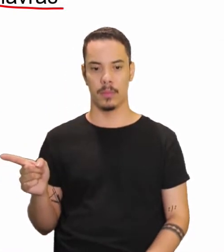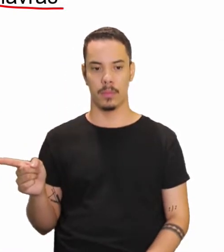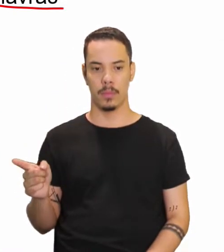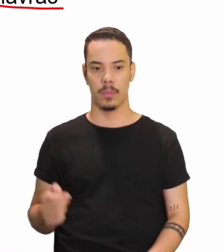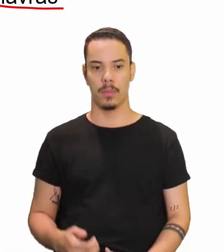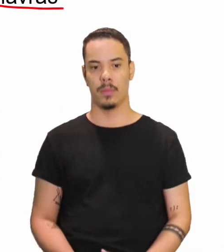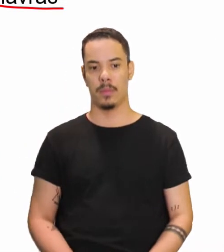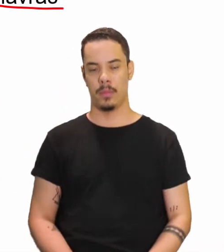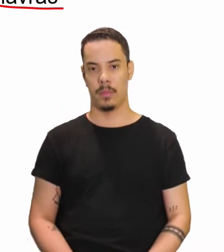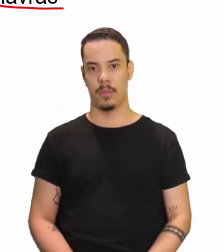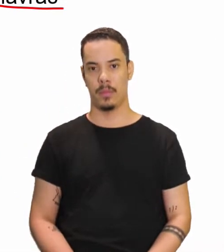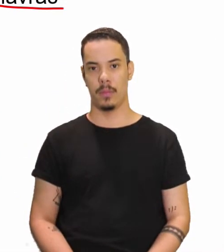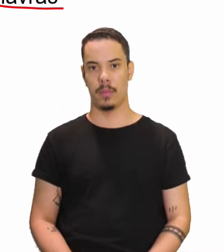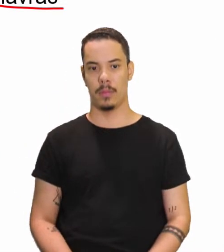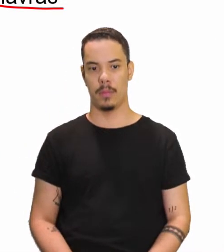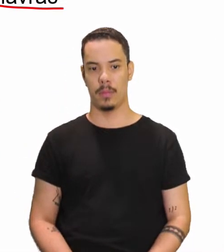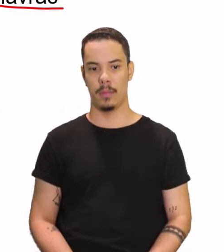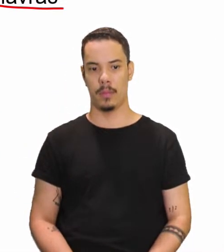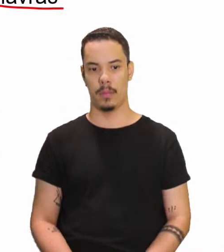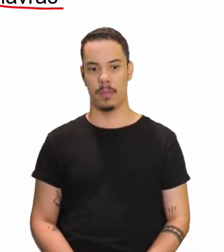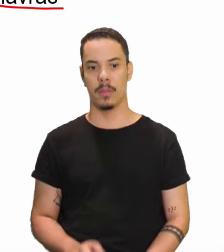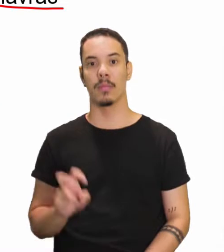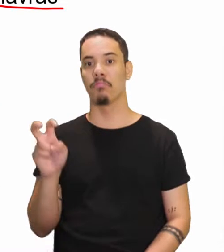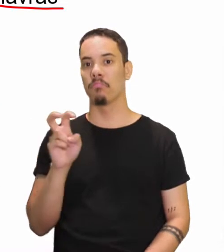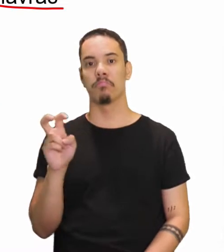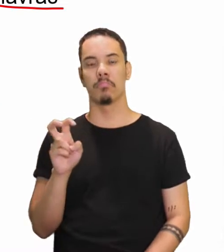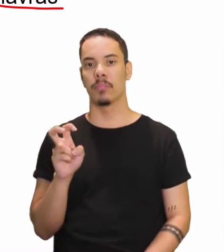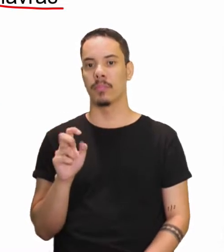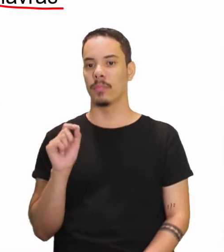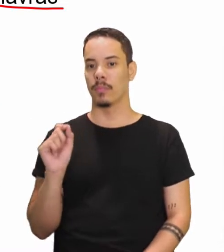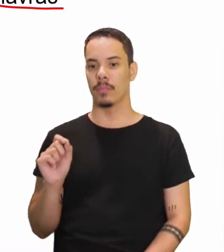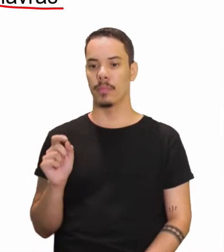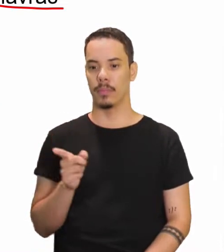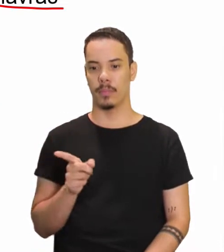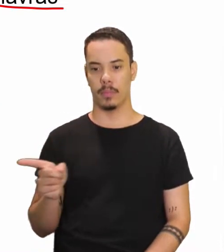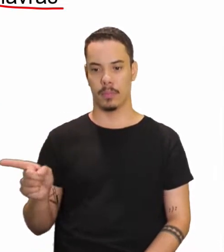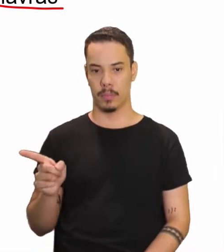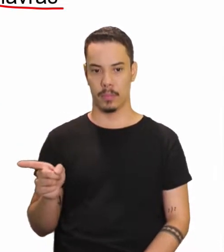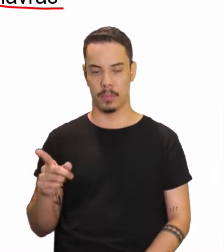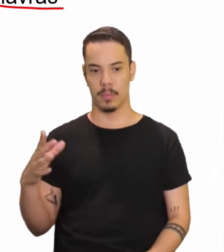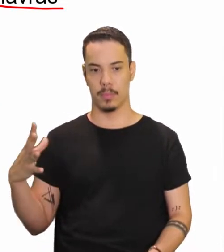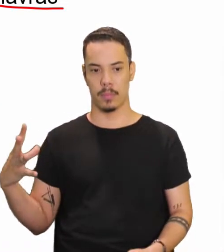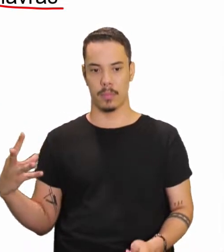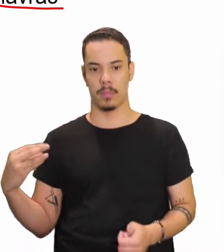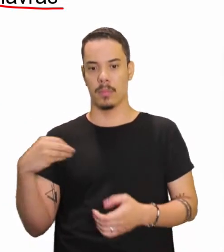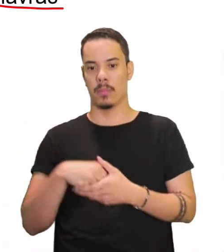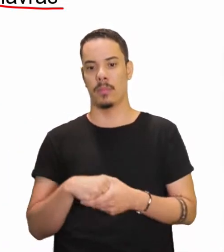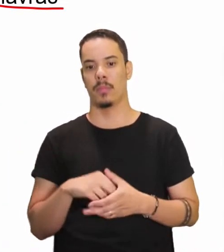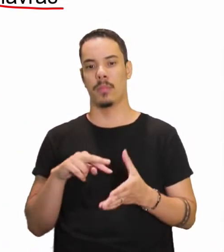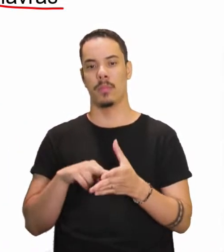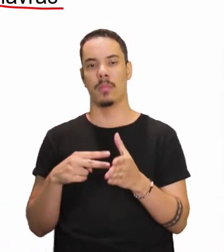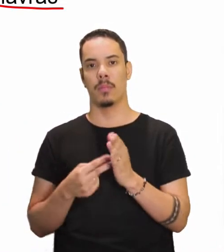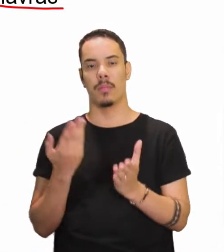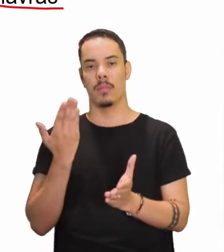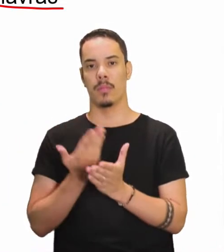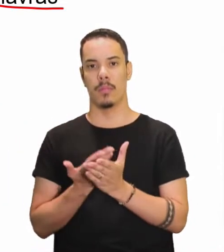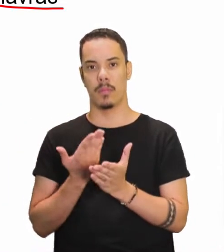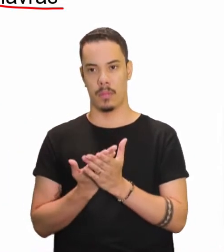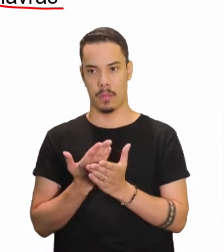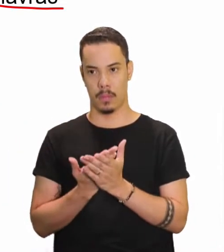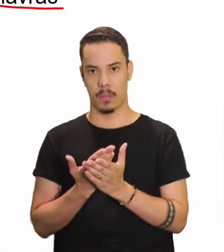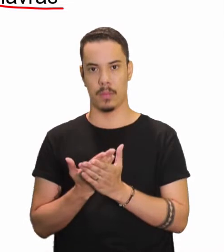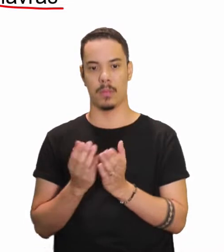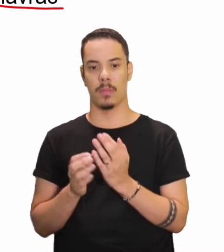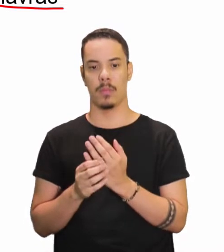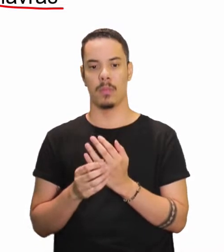gramática, que traz a parte estilística. Essa parte, ela corresponde ao estudo, né?